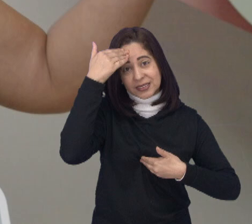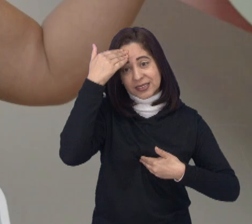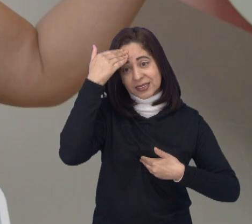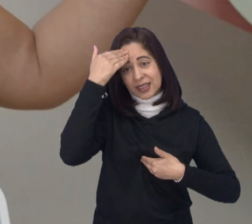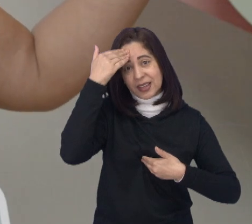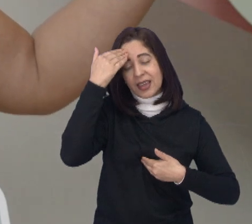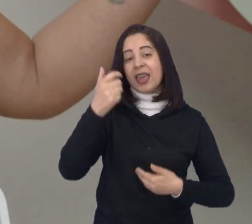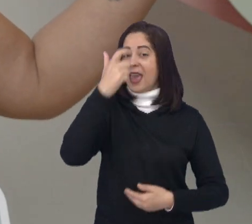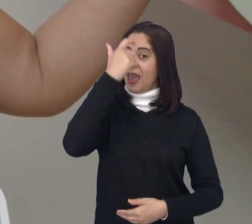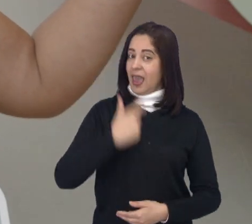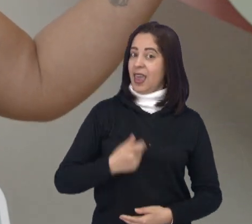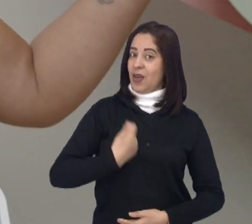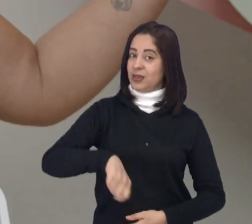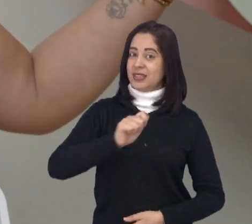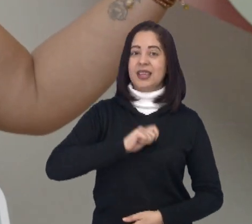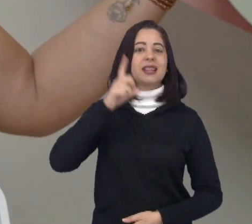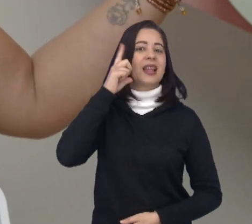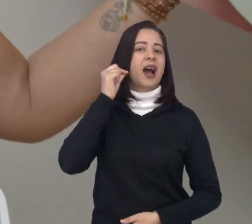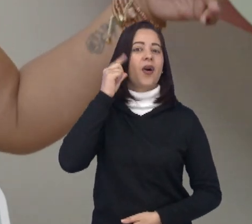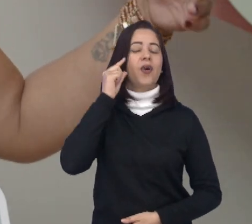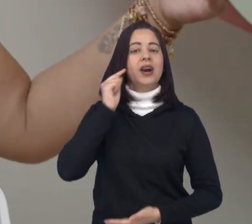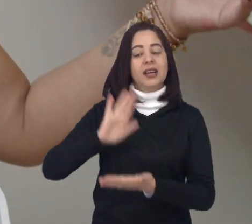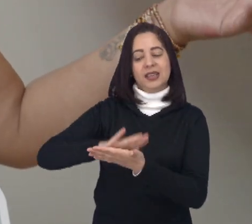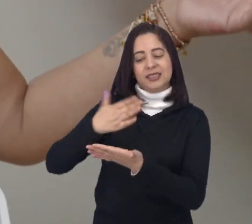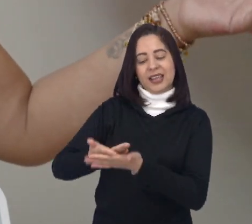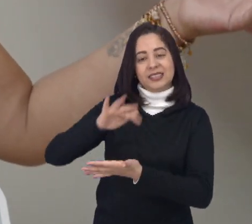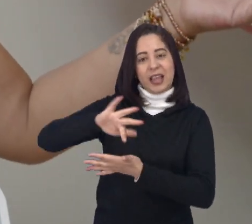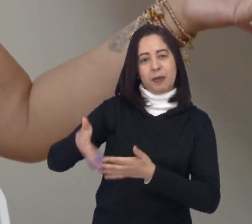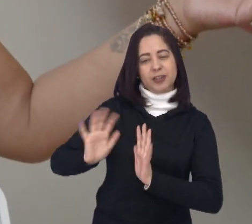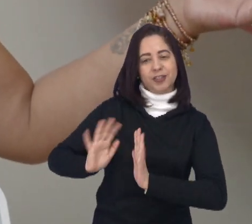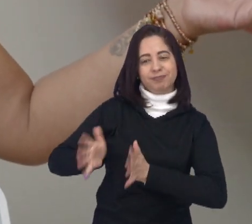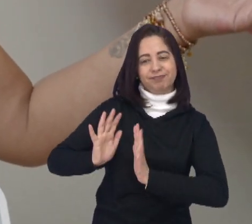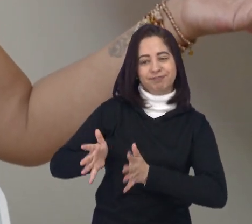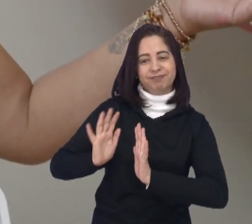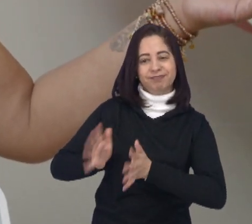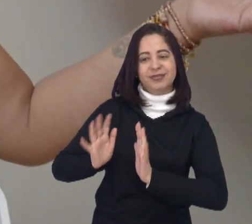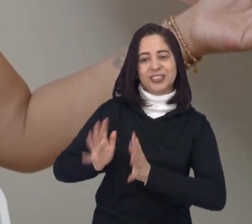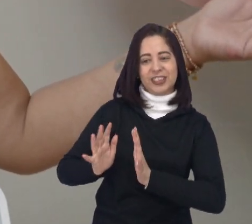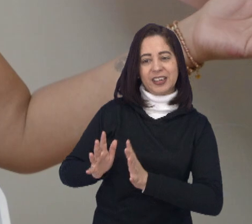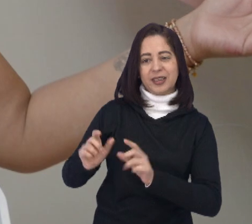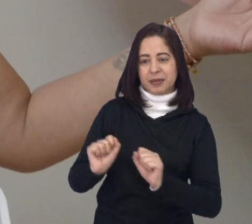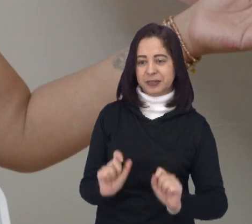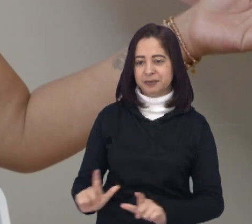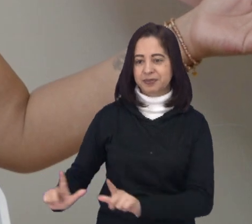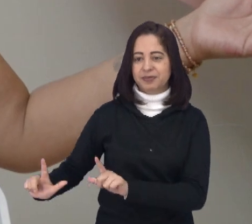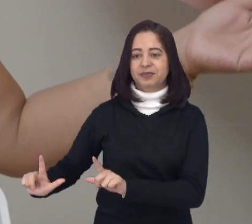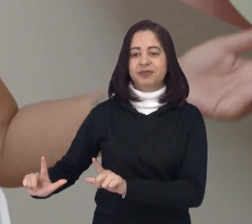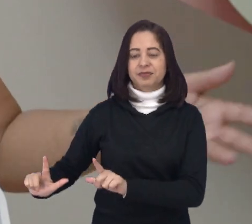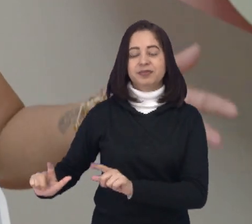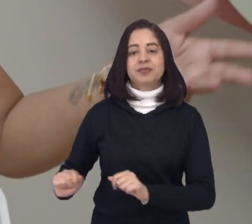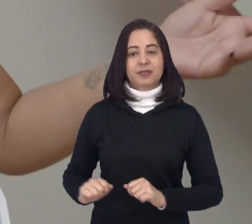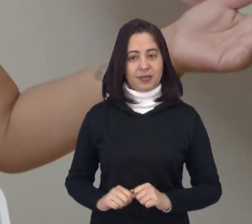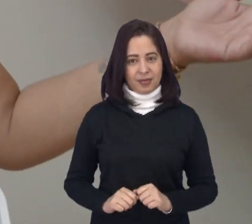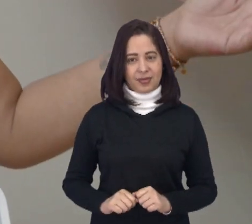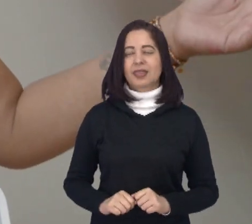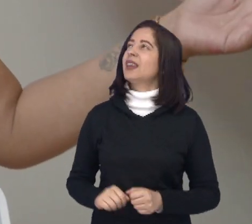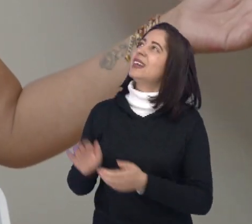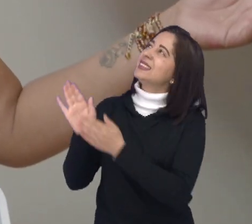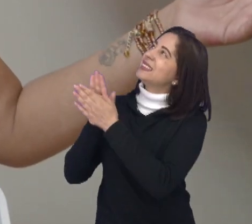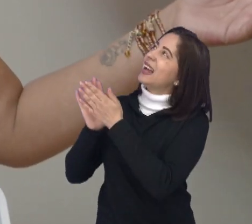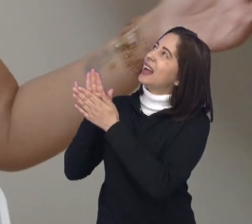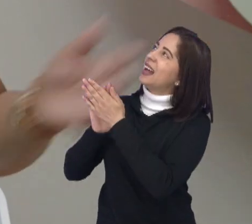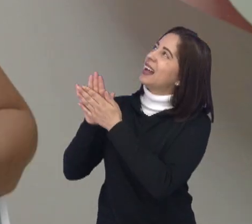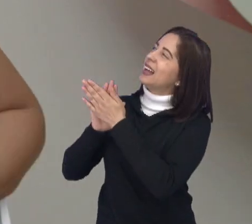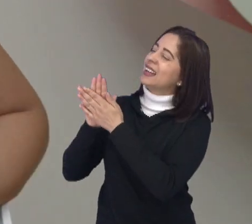participação da Ana Furtado, que está aqui do meu ladinho, a Ana que faz a tradução em Libras, né, deste programa. Ana, muito